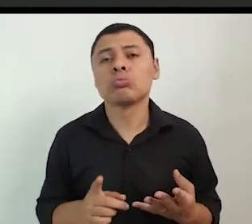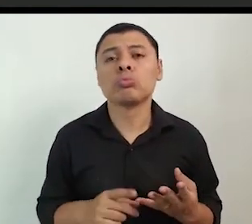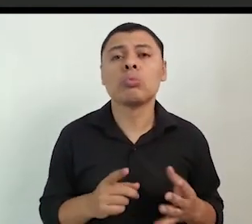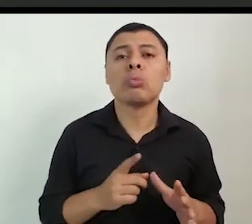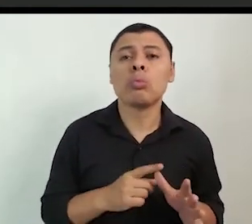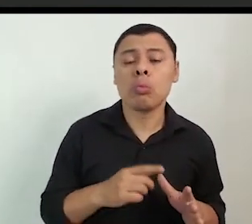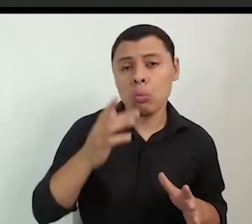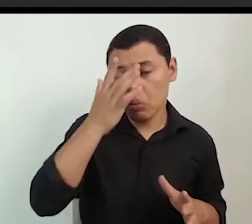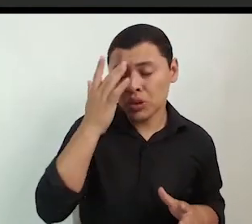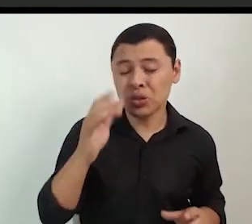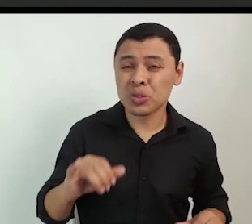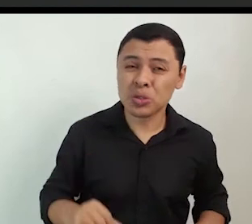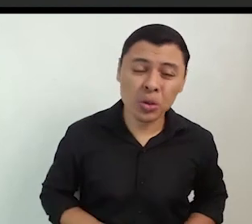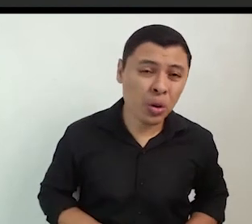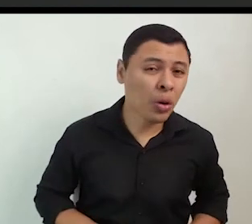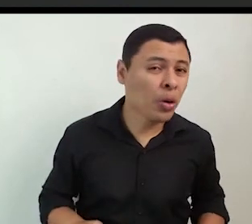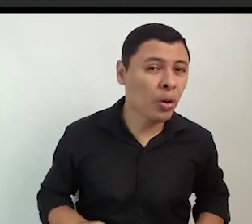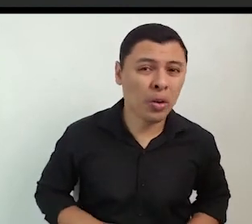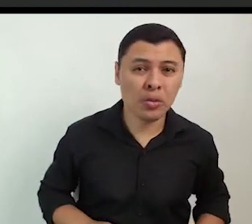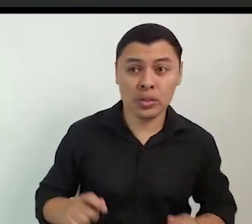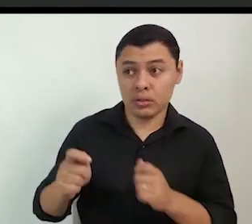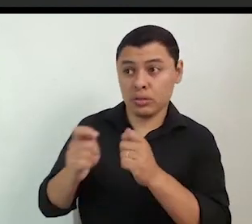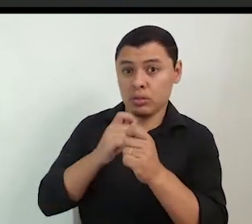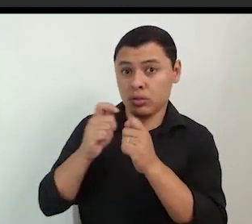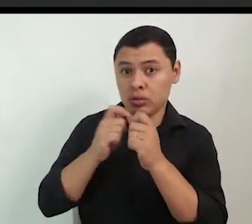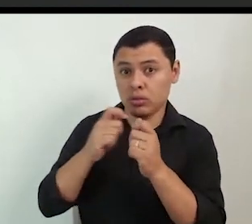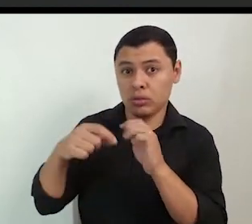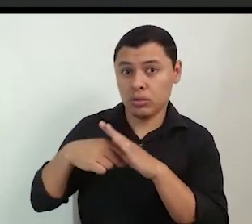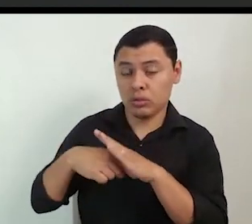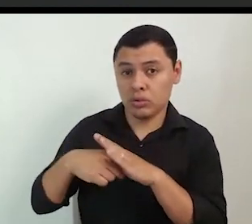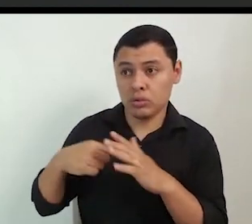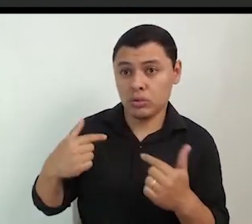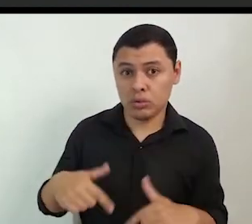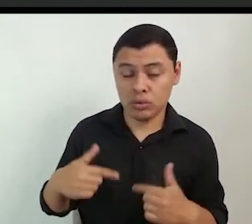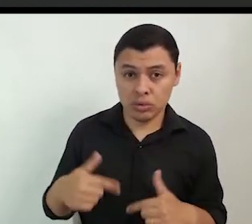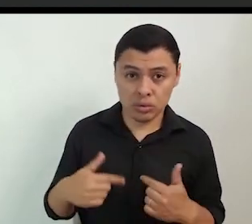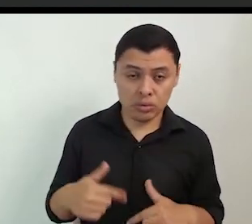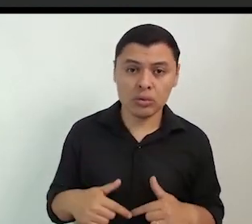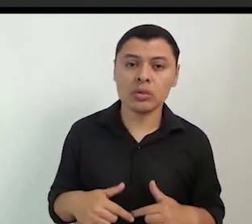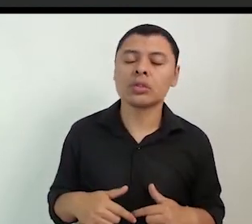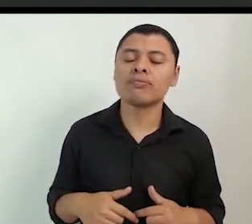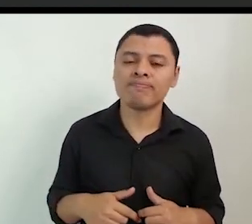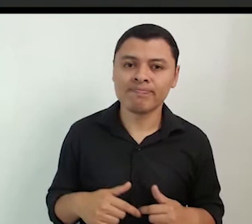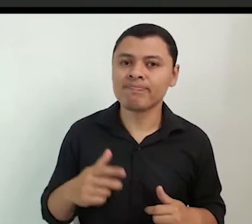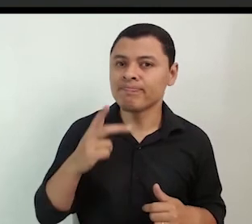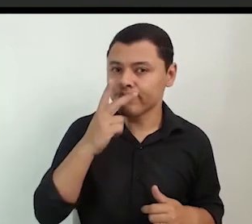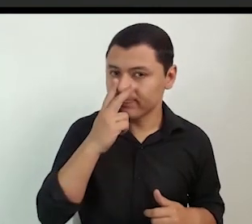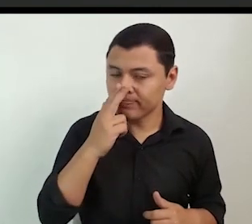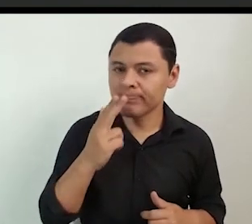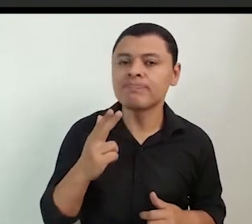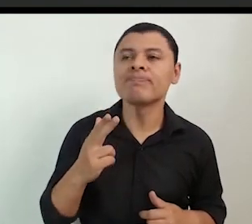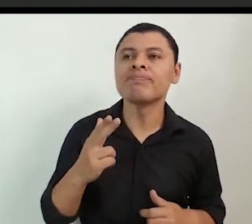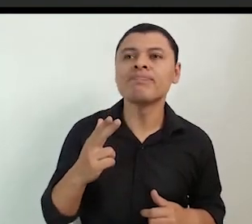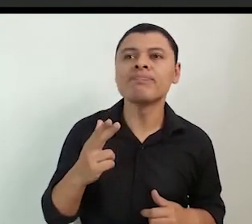sofre. Estar num processo seletivo é estar diante da capacidade,